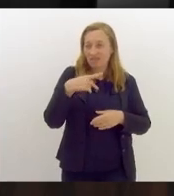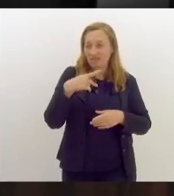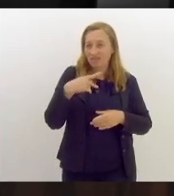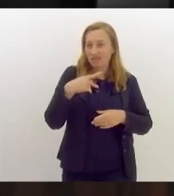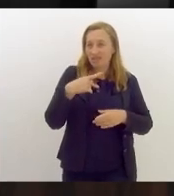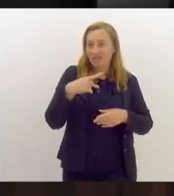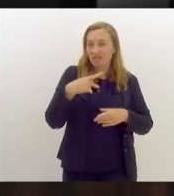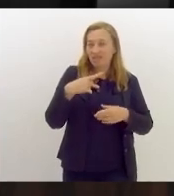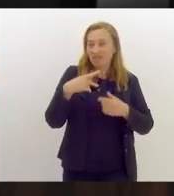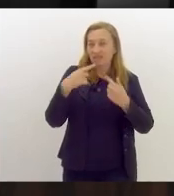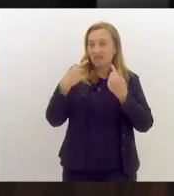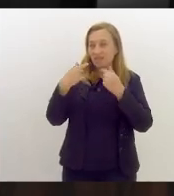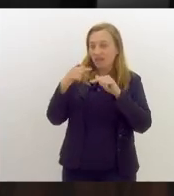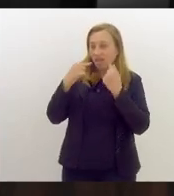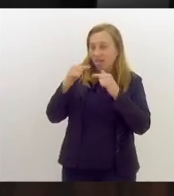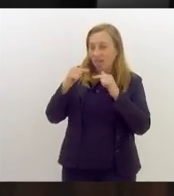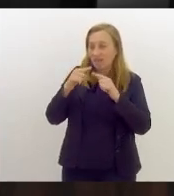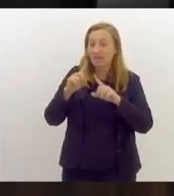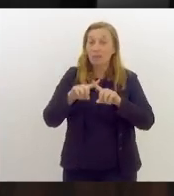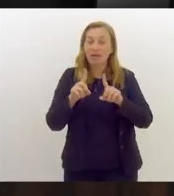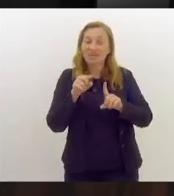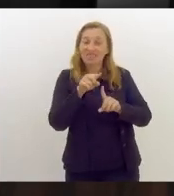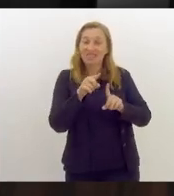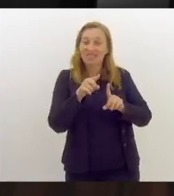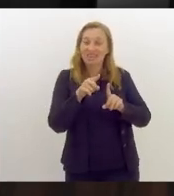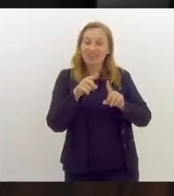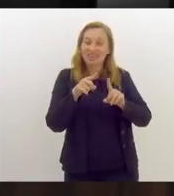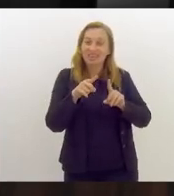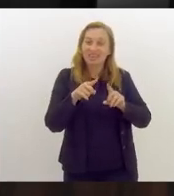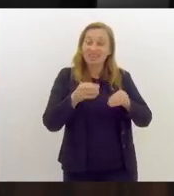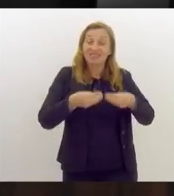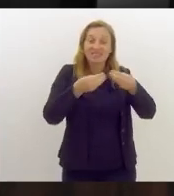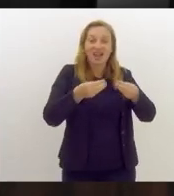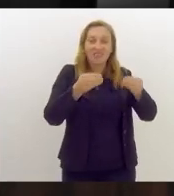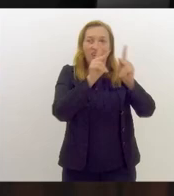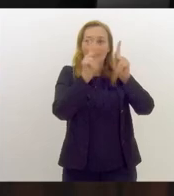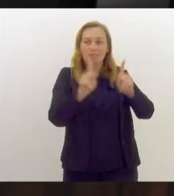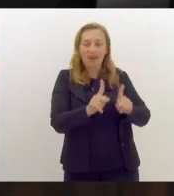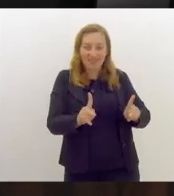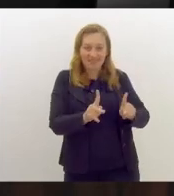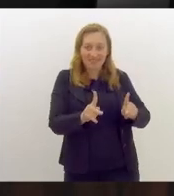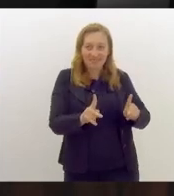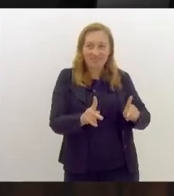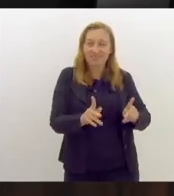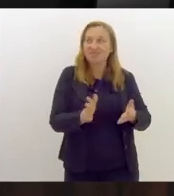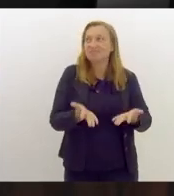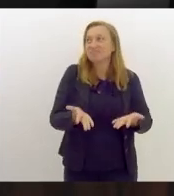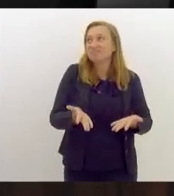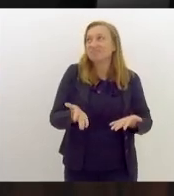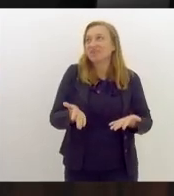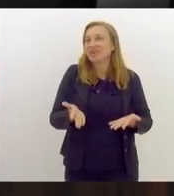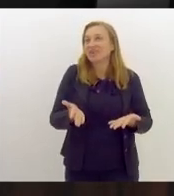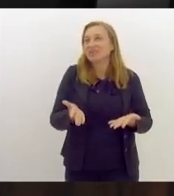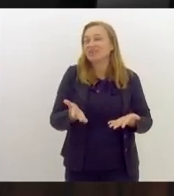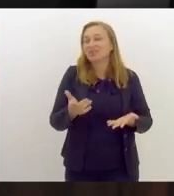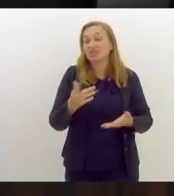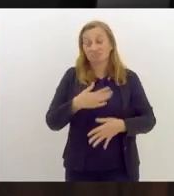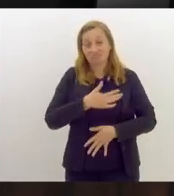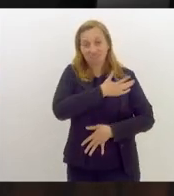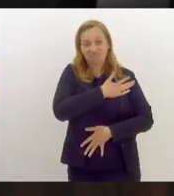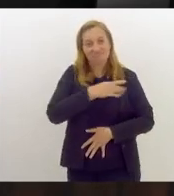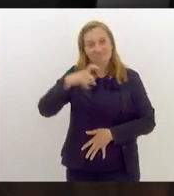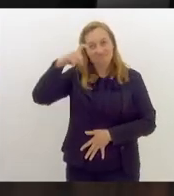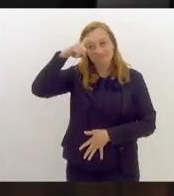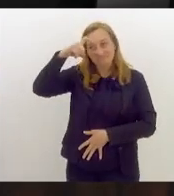na Brasa ele chegava na Brasa jogava água então eu não tenho só General Mourão